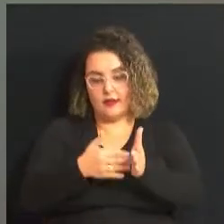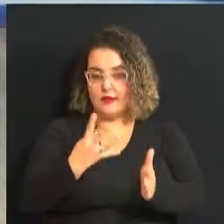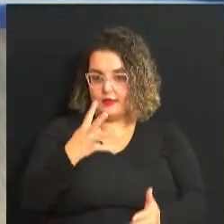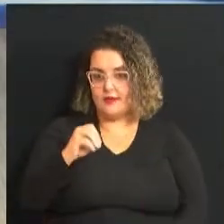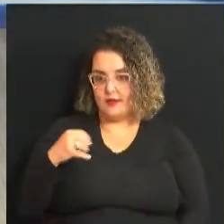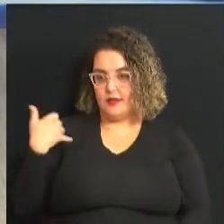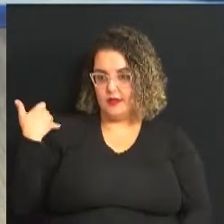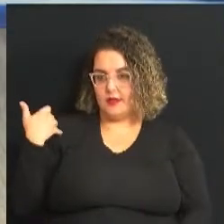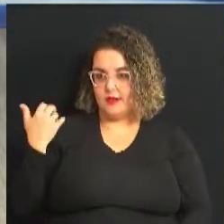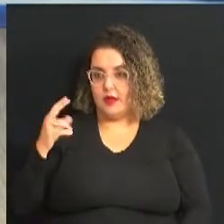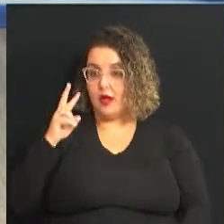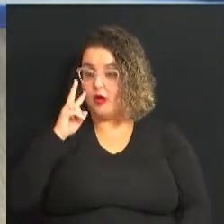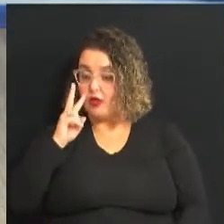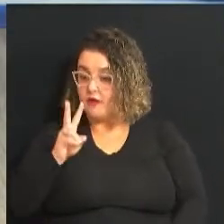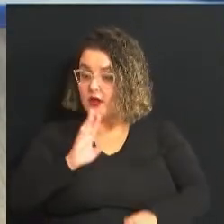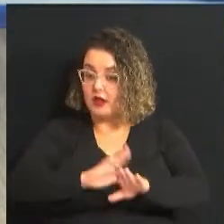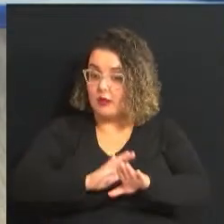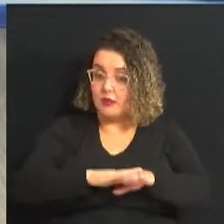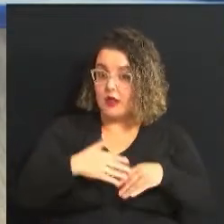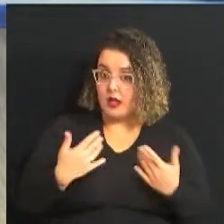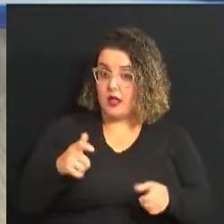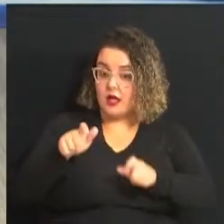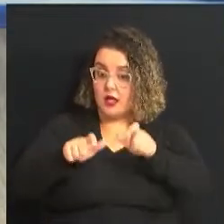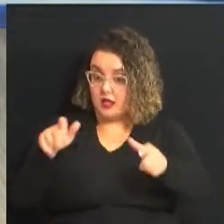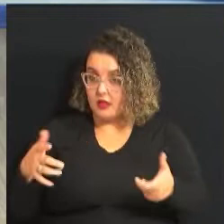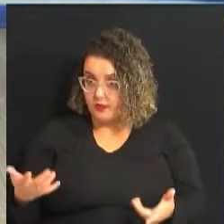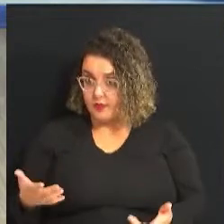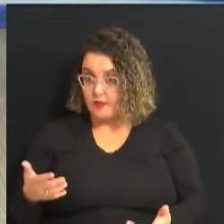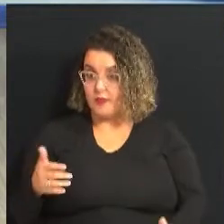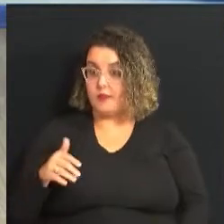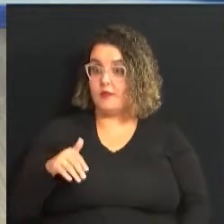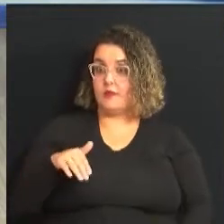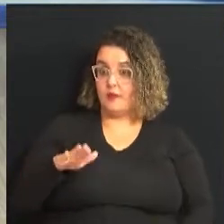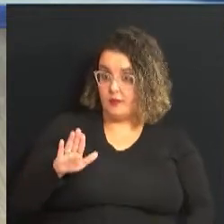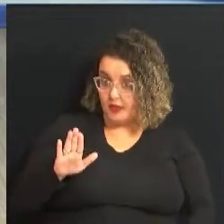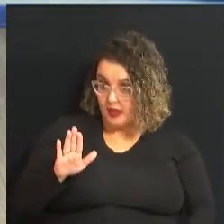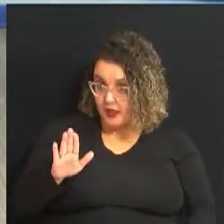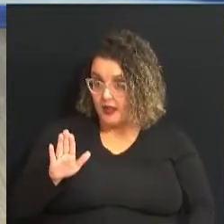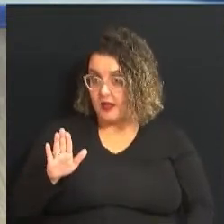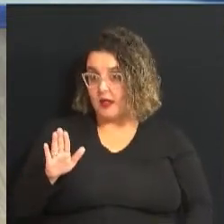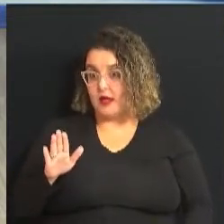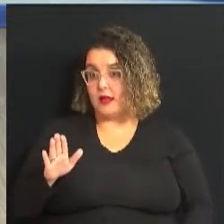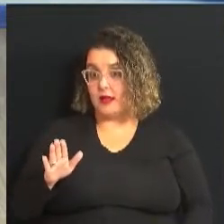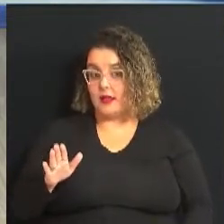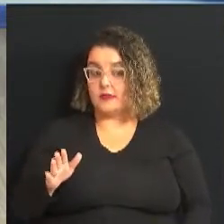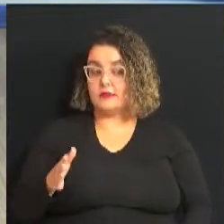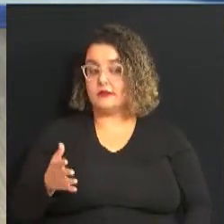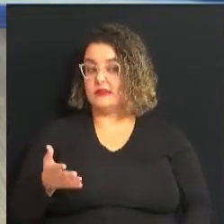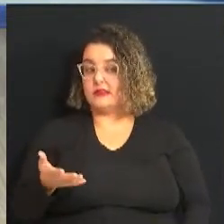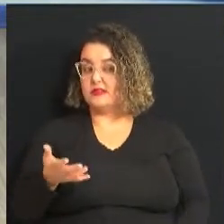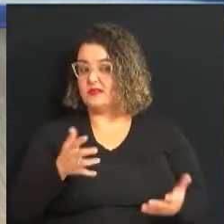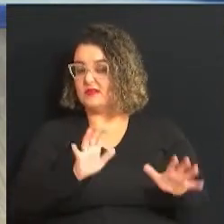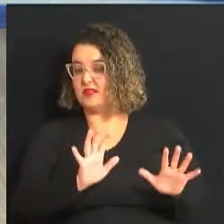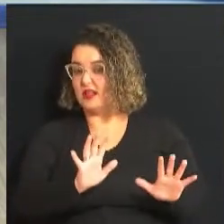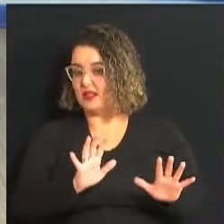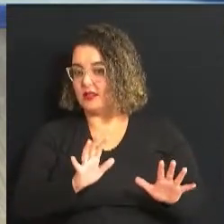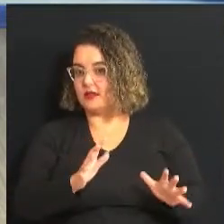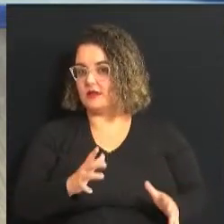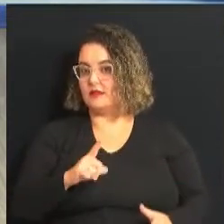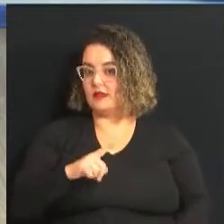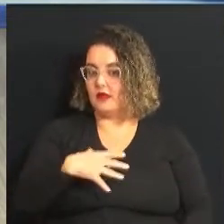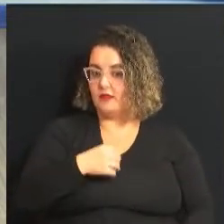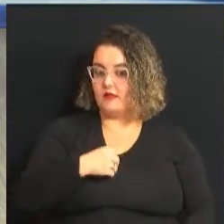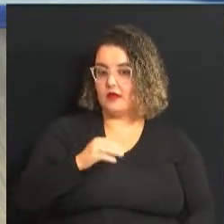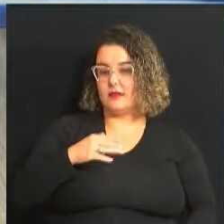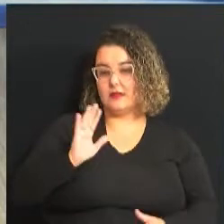vê na prática, né, que as pessoas estão cada vez mais deixando para ter filho aí mais tarde, né? Tem